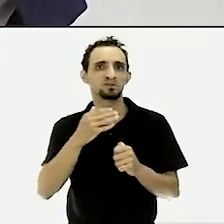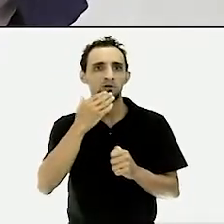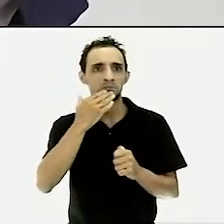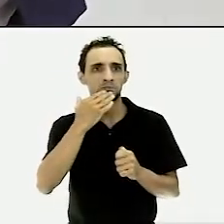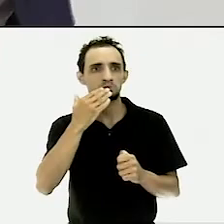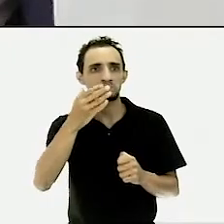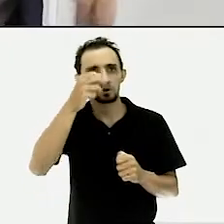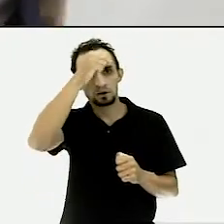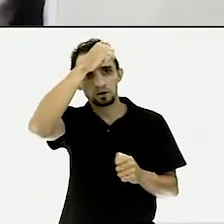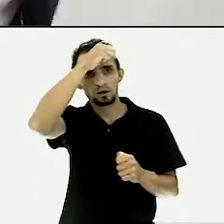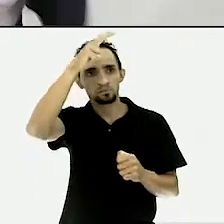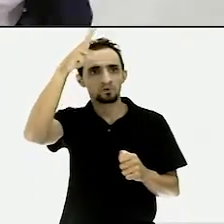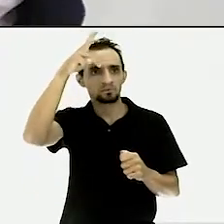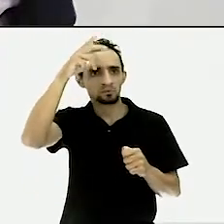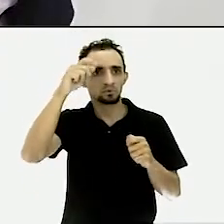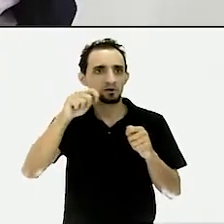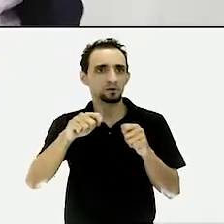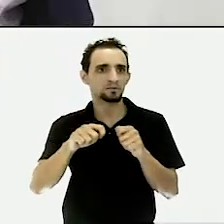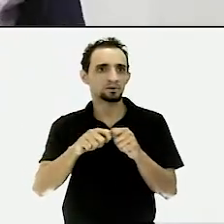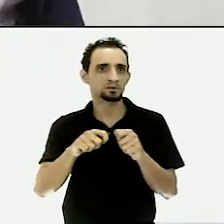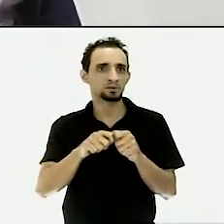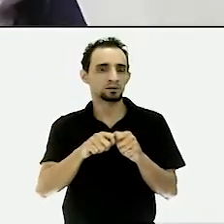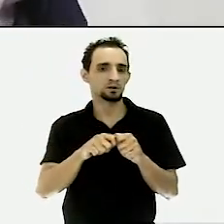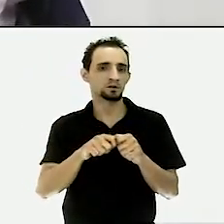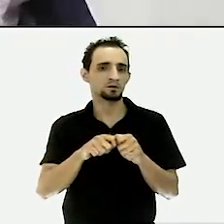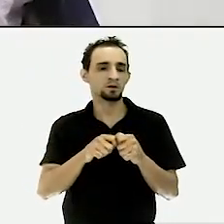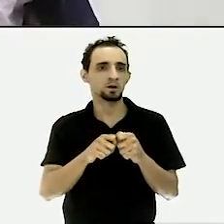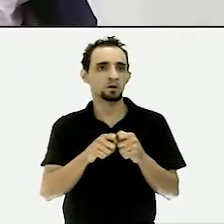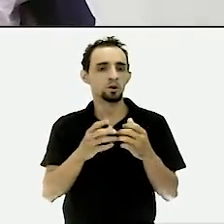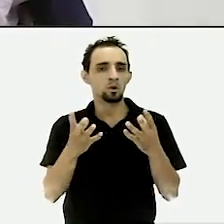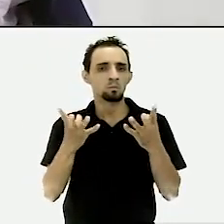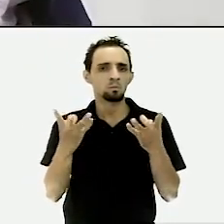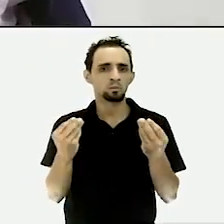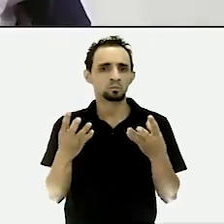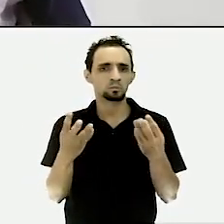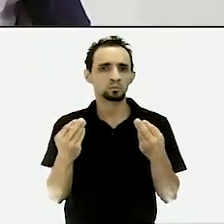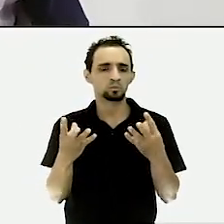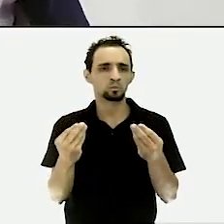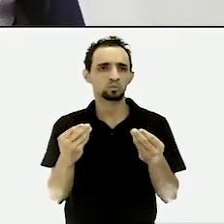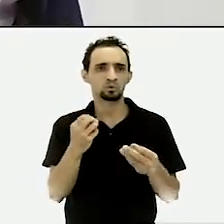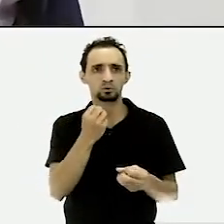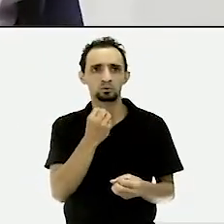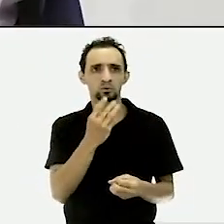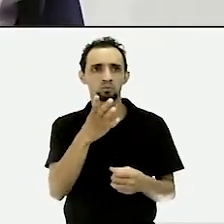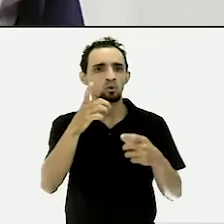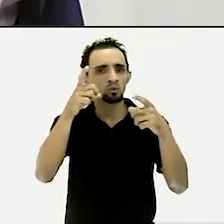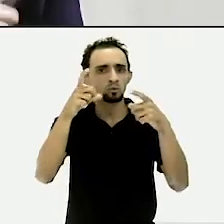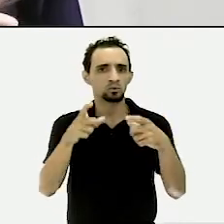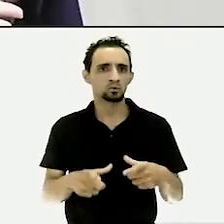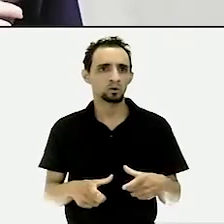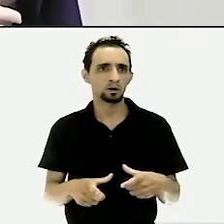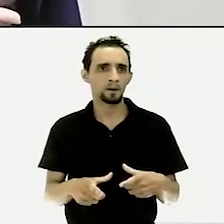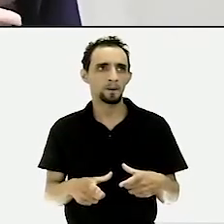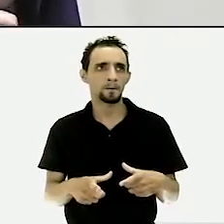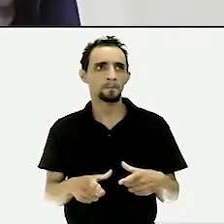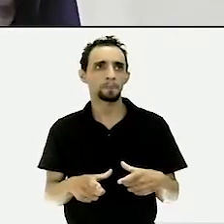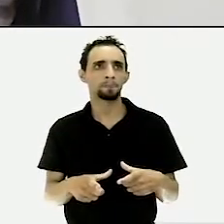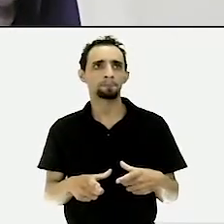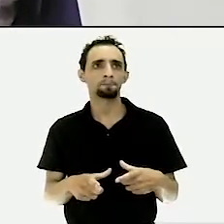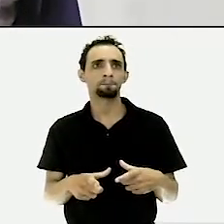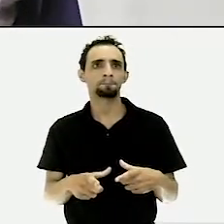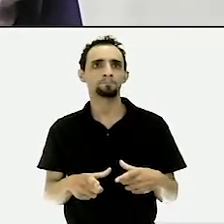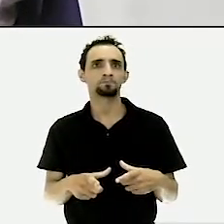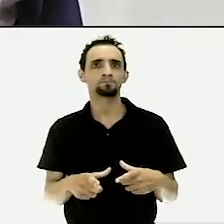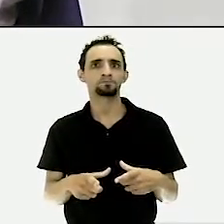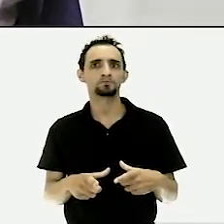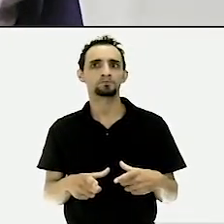vir no plenário e discutir com a gente. Isso é muito bom. Então, quero parabenizar vocês por terem vindo até aqui. E saber a real verdade, né? Com a